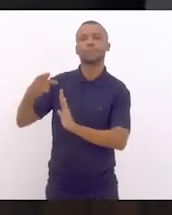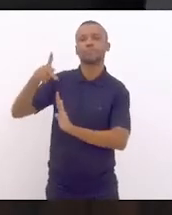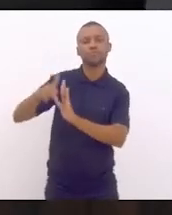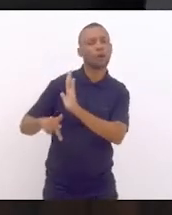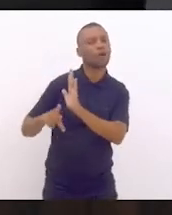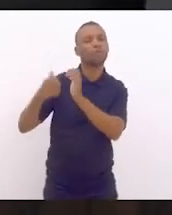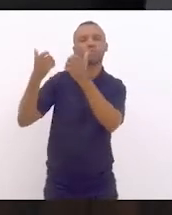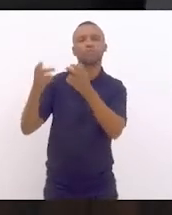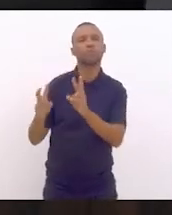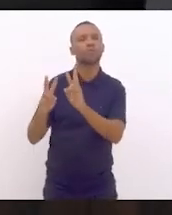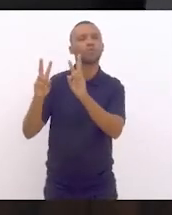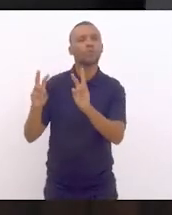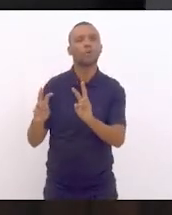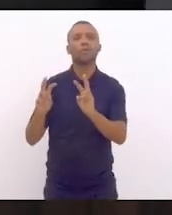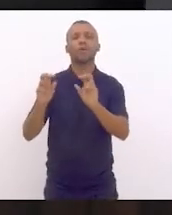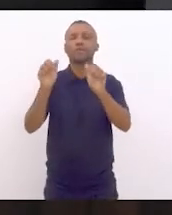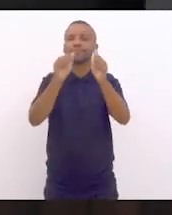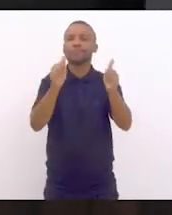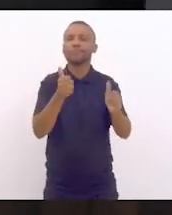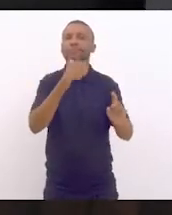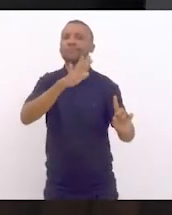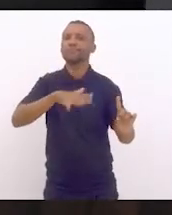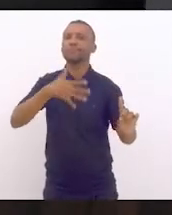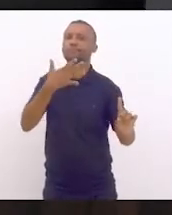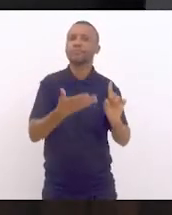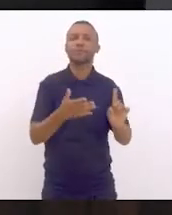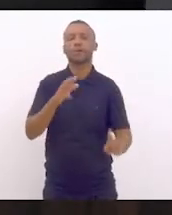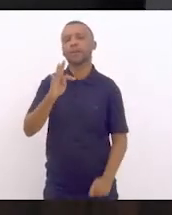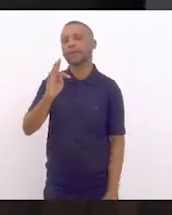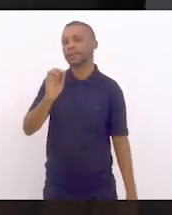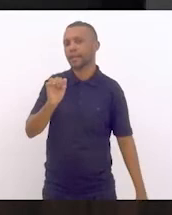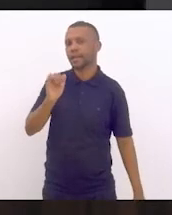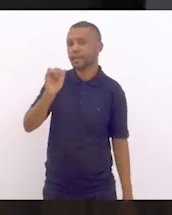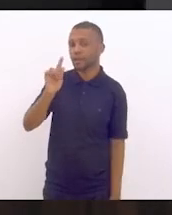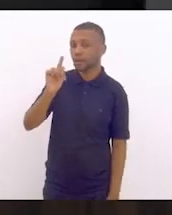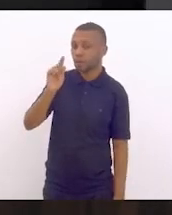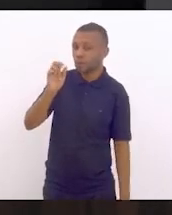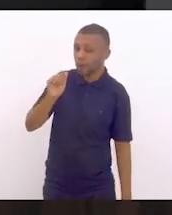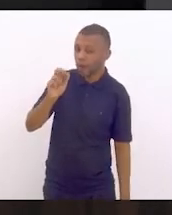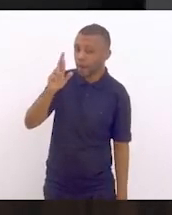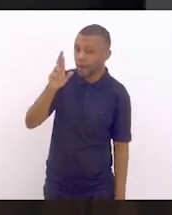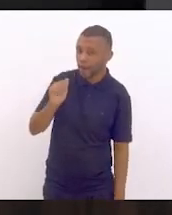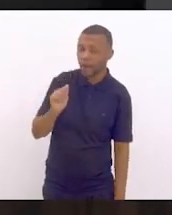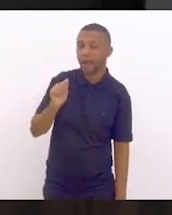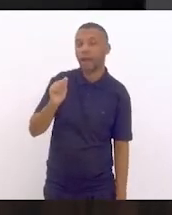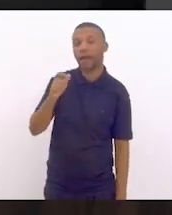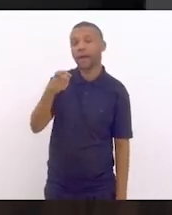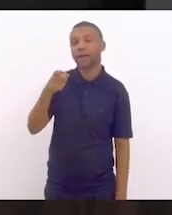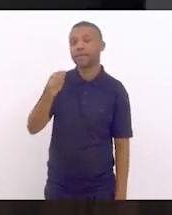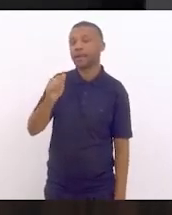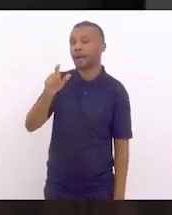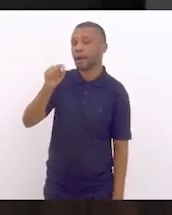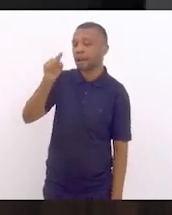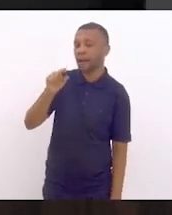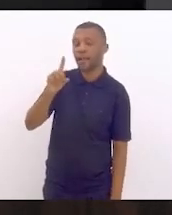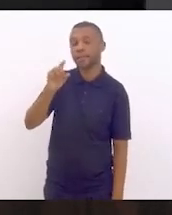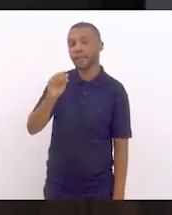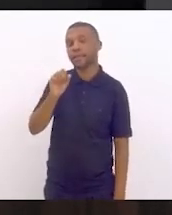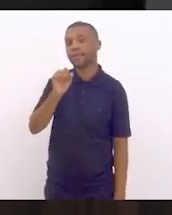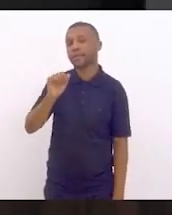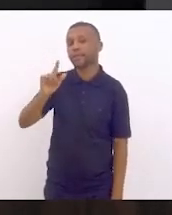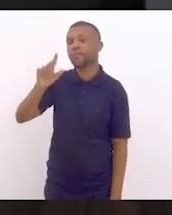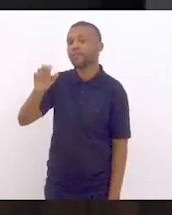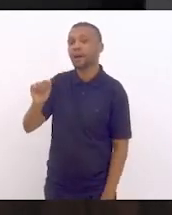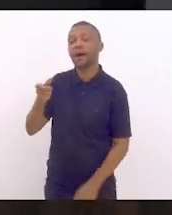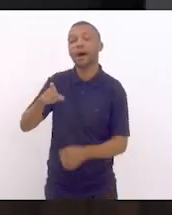sobre a construção de um monumento em homenagem a Taiguara Chalar da Silva, no bairro de Santa Teresa. Parecida